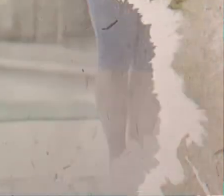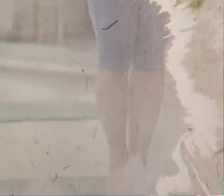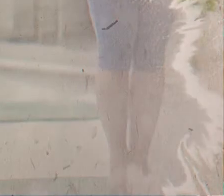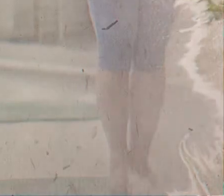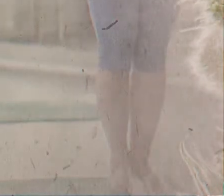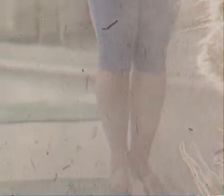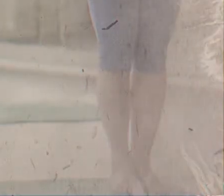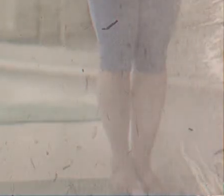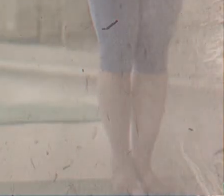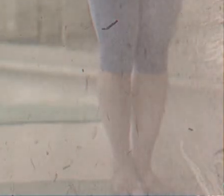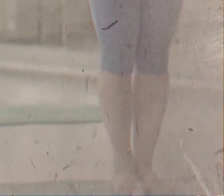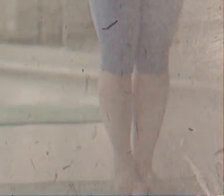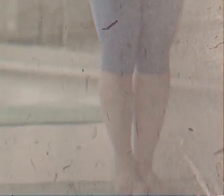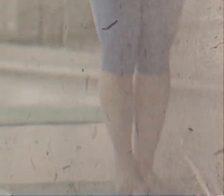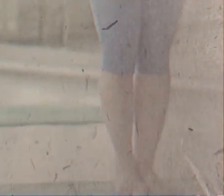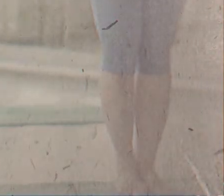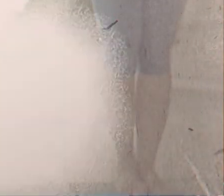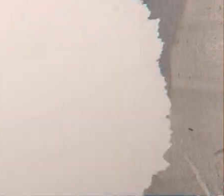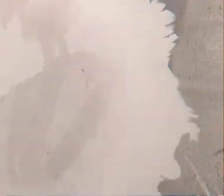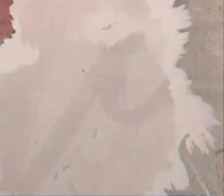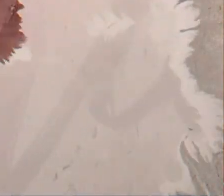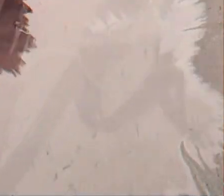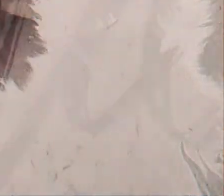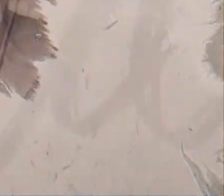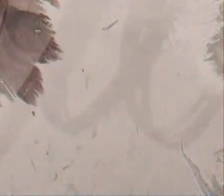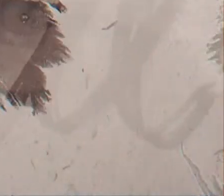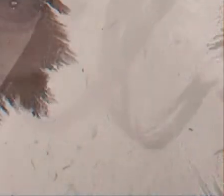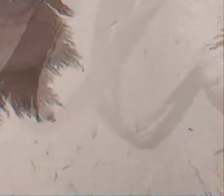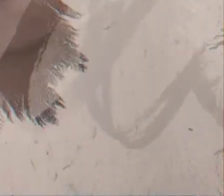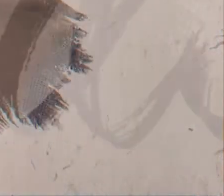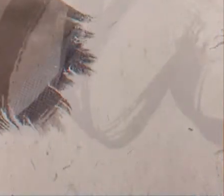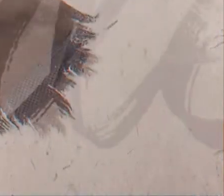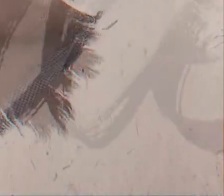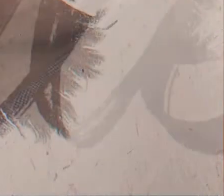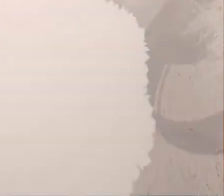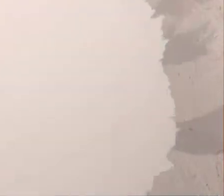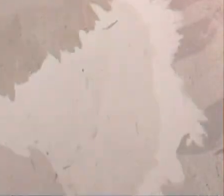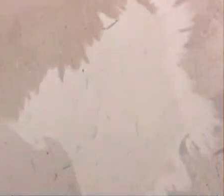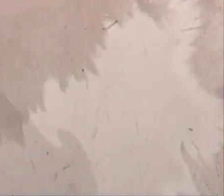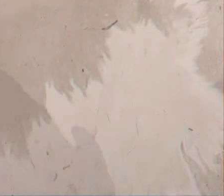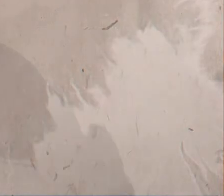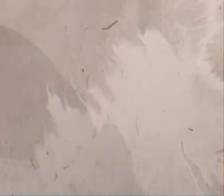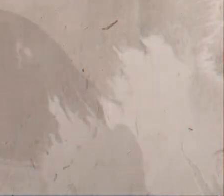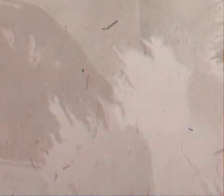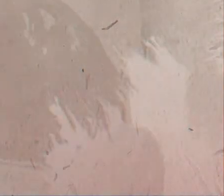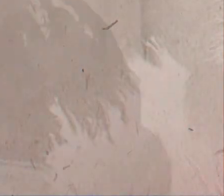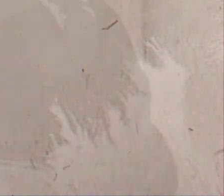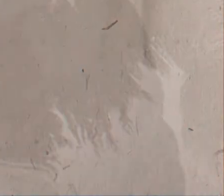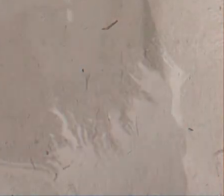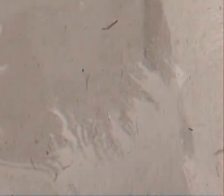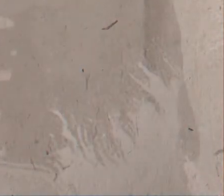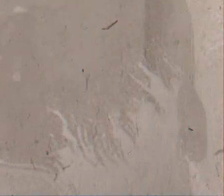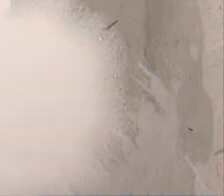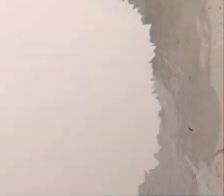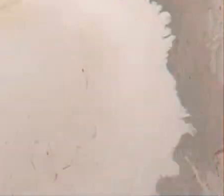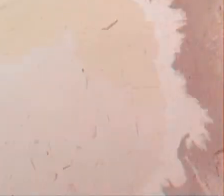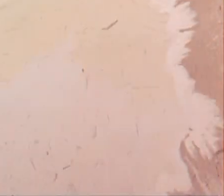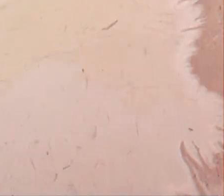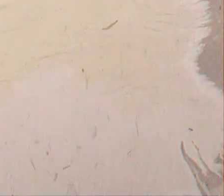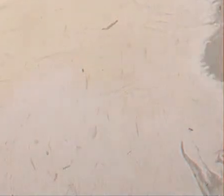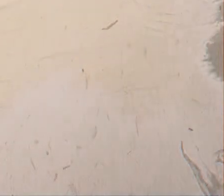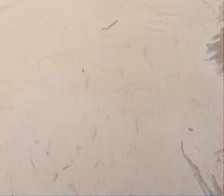que nós estamos tão receosos, né, de tudo isso que a gente acabou de viver. Verdade, né, doutora? Tomara também